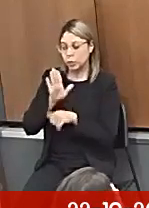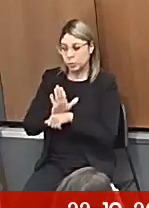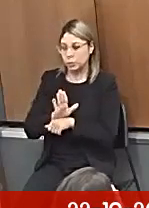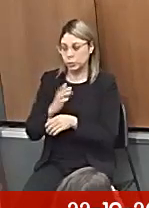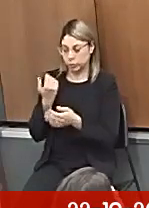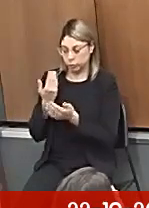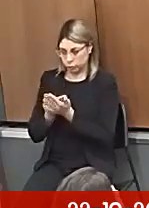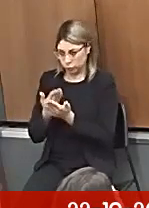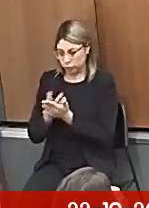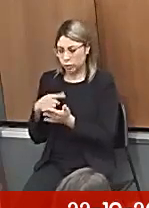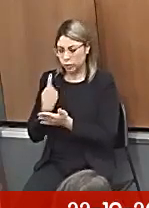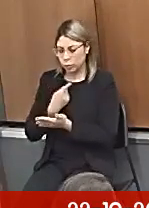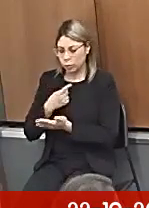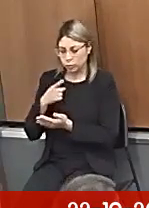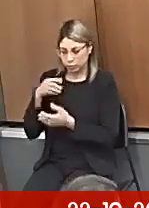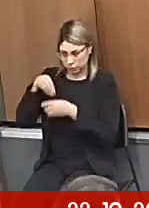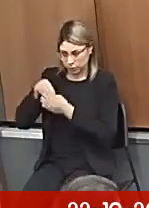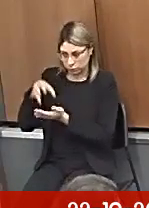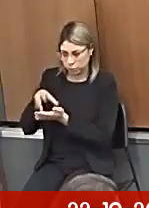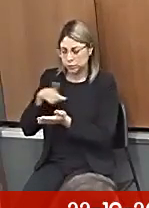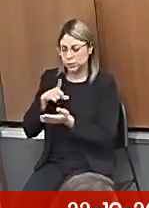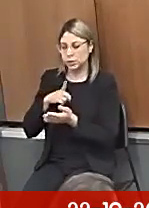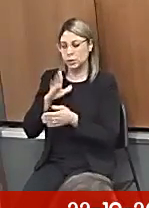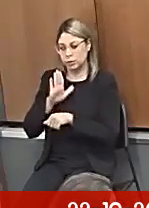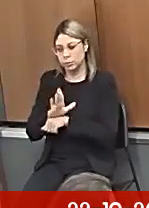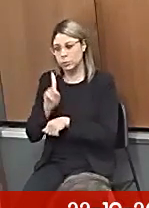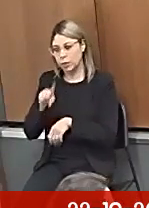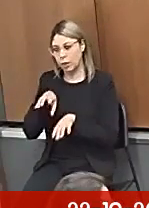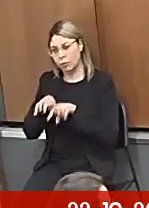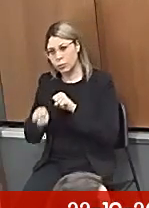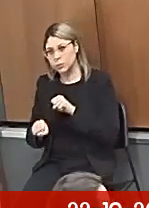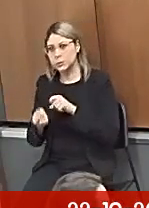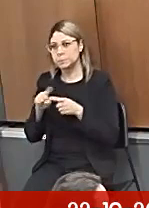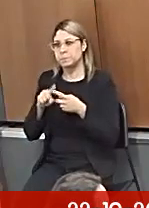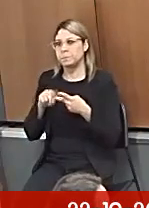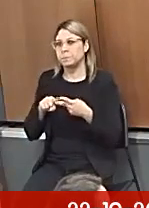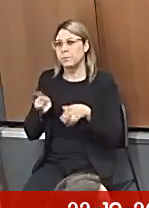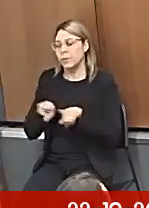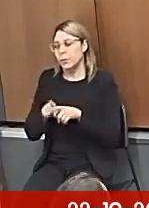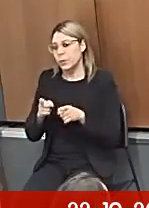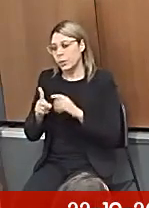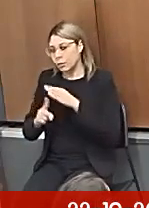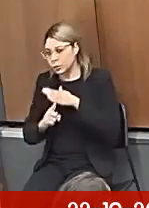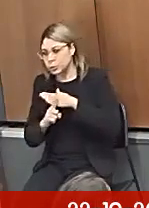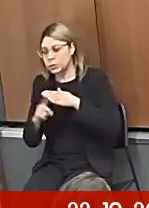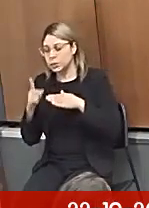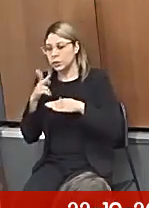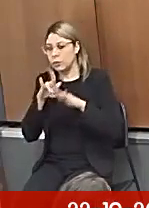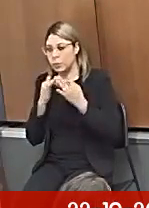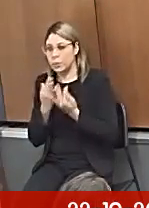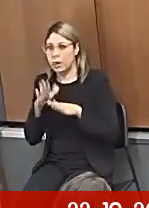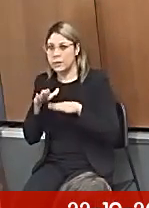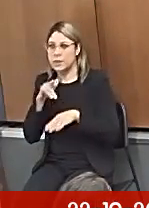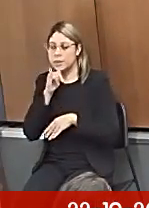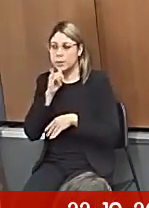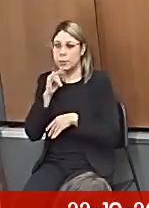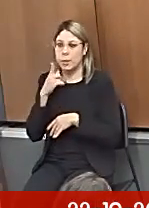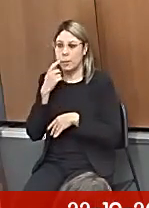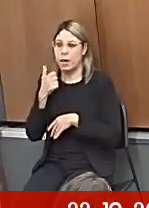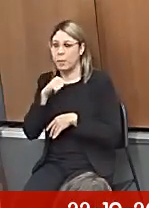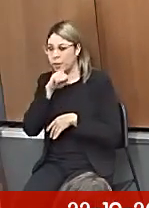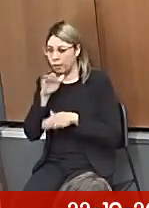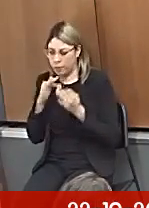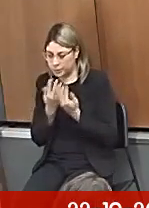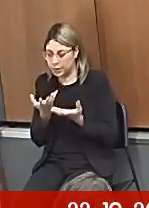desse núcleo, a gente está desenvolvendo apoio com relação à formação, atendimento a pais. Às vezes, o pai quer fazer alguma reclamação